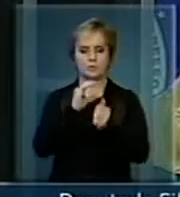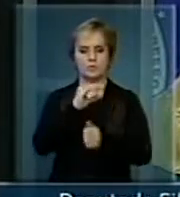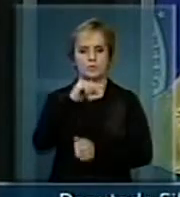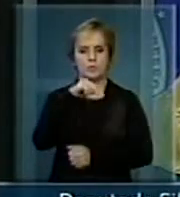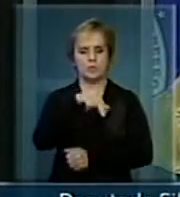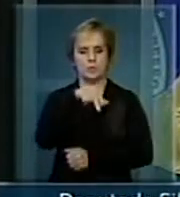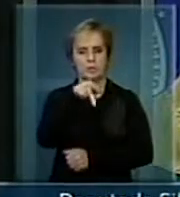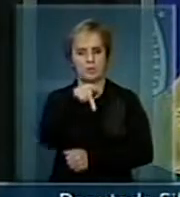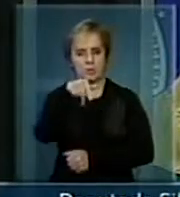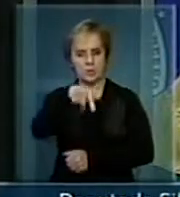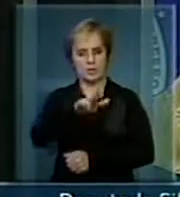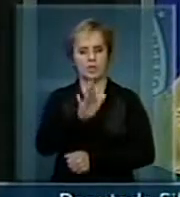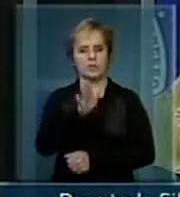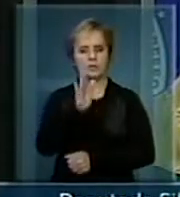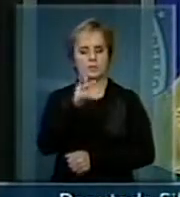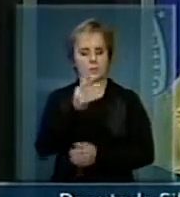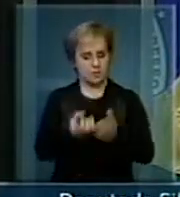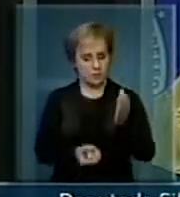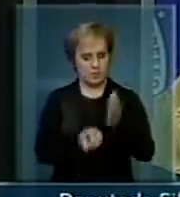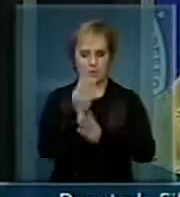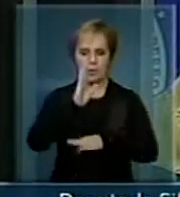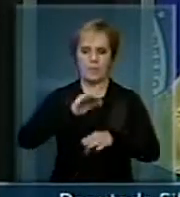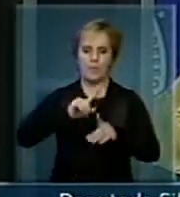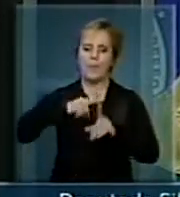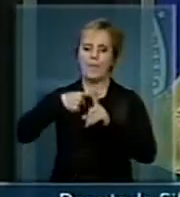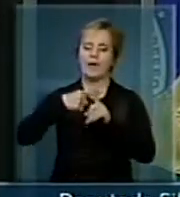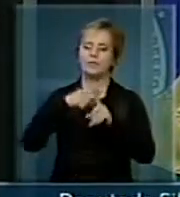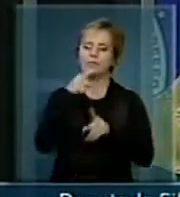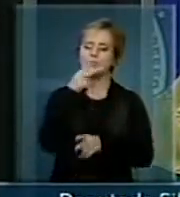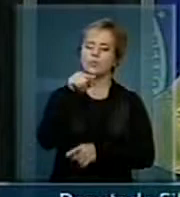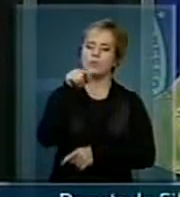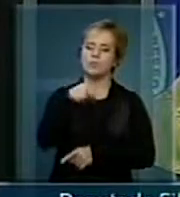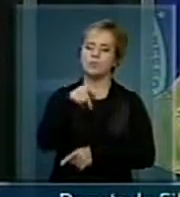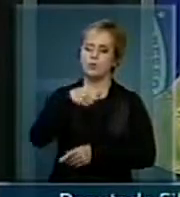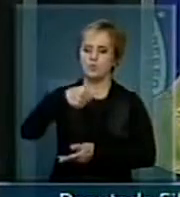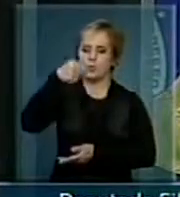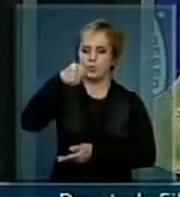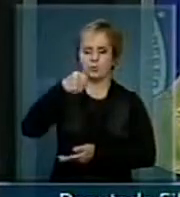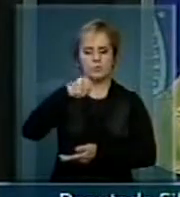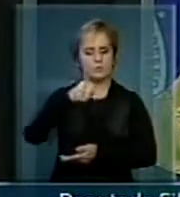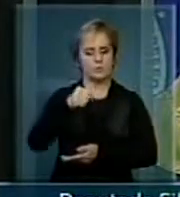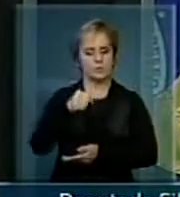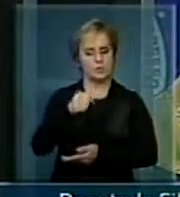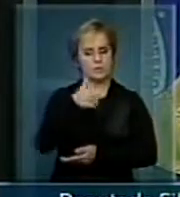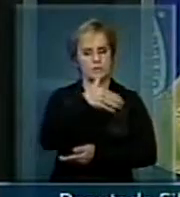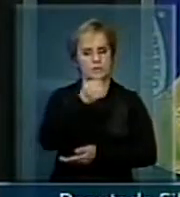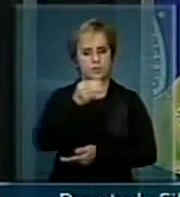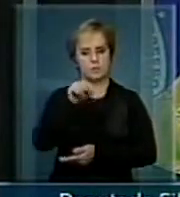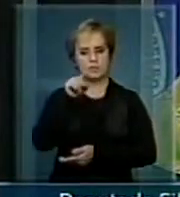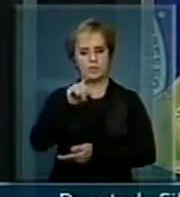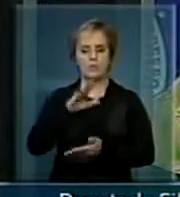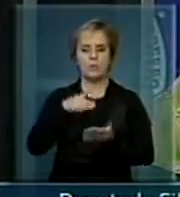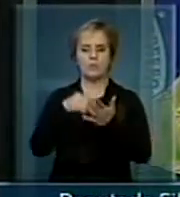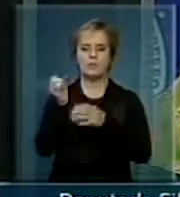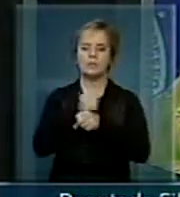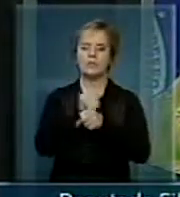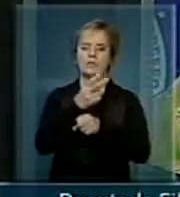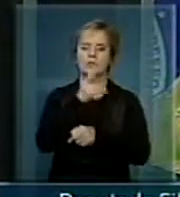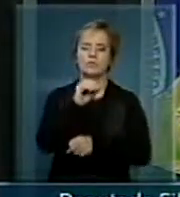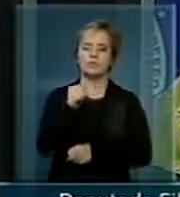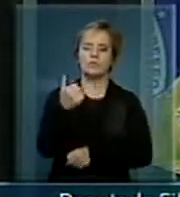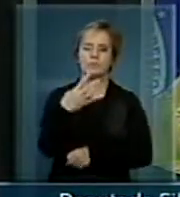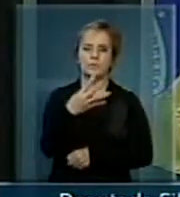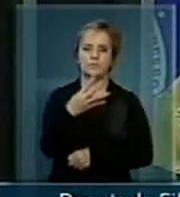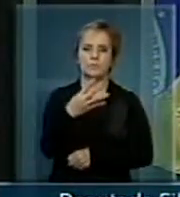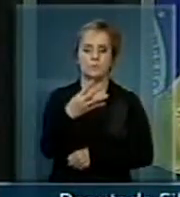lançar 2.000 bolsas, dessas 100 mil que estão sendo lançadas para até o ano de 2014.